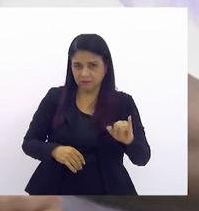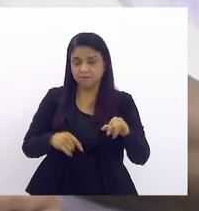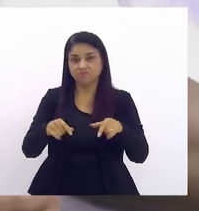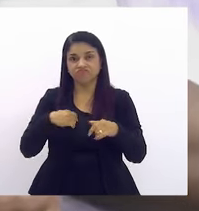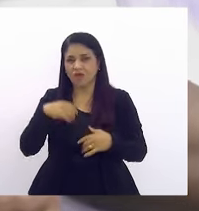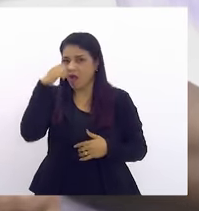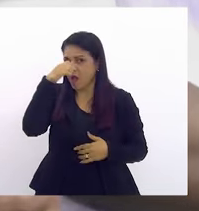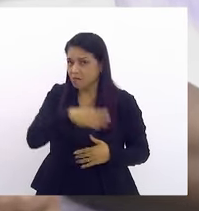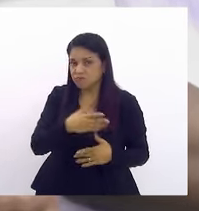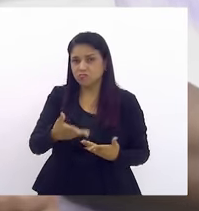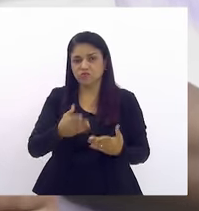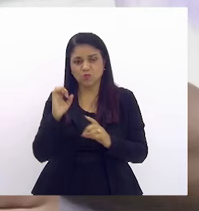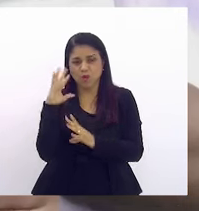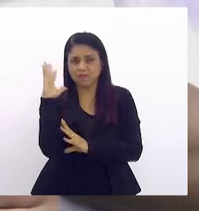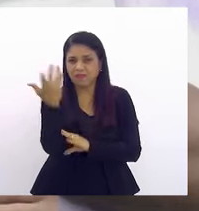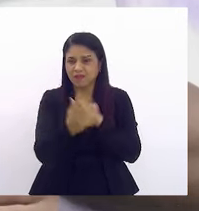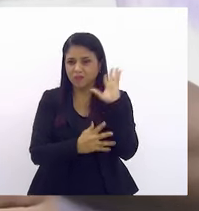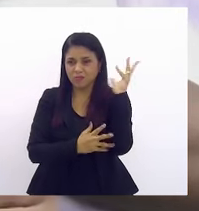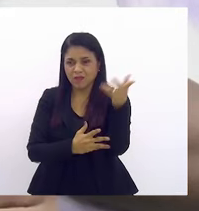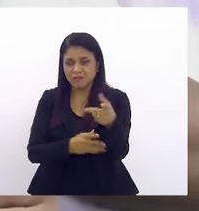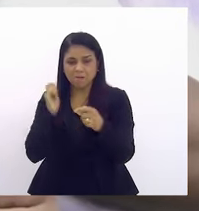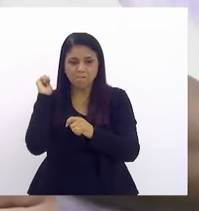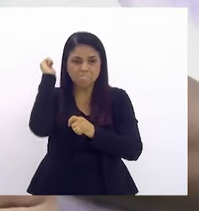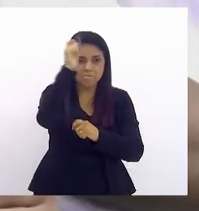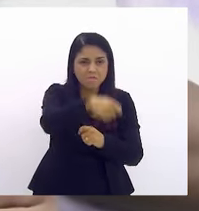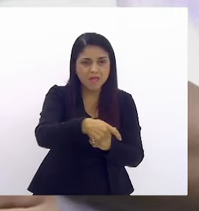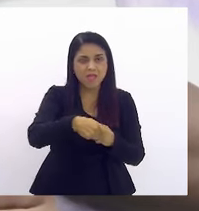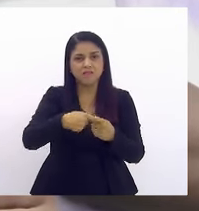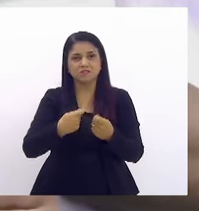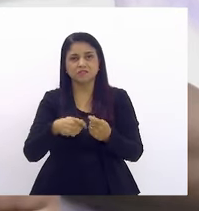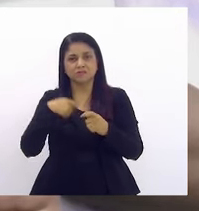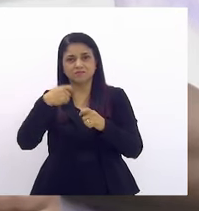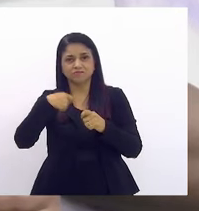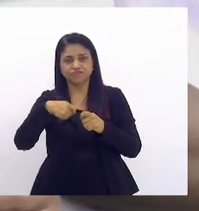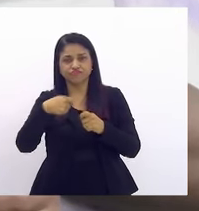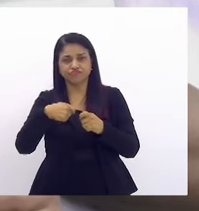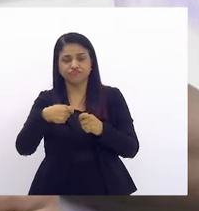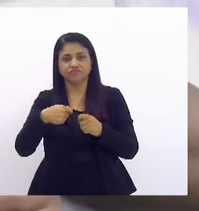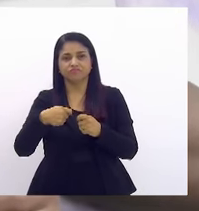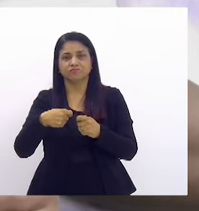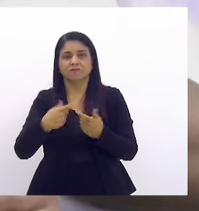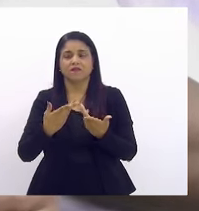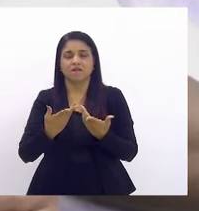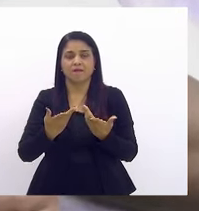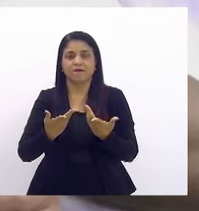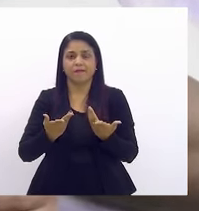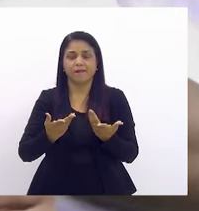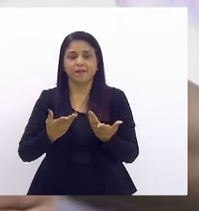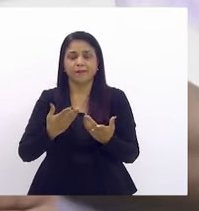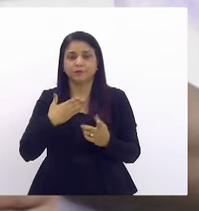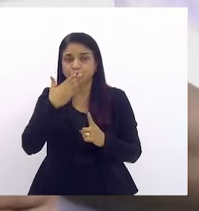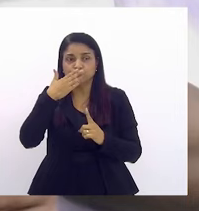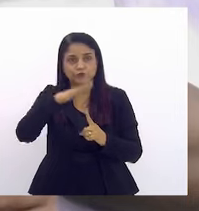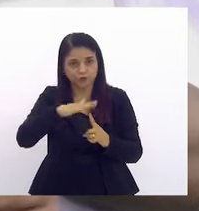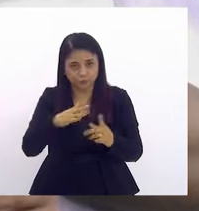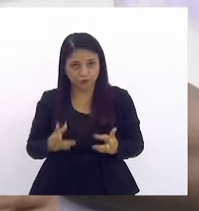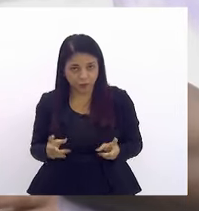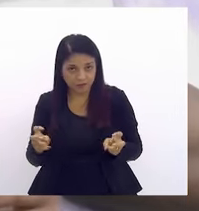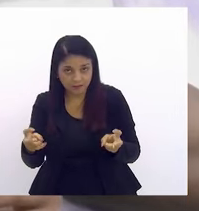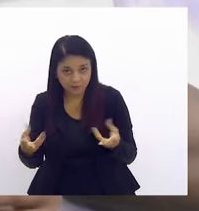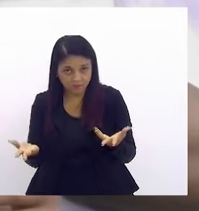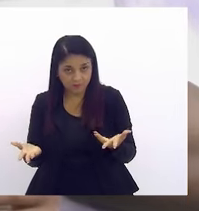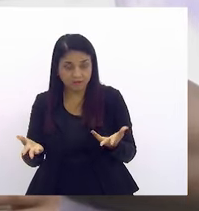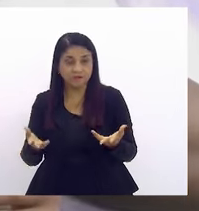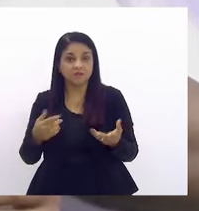com enxadão já fazendo uma pesca, pesca predatória, né, dessa espécie. E ali eles já